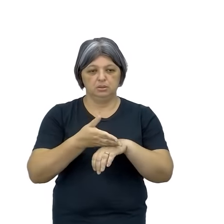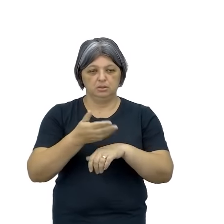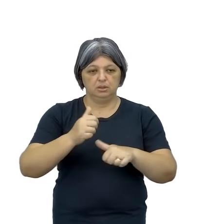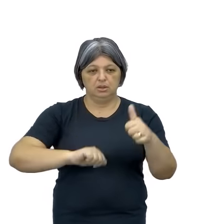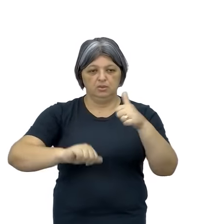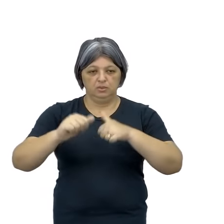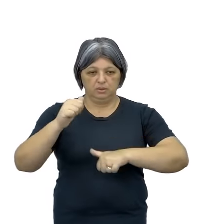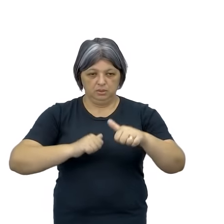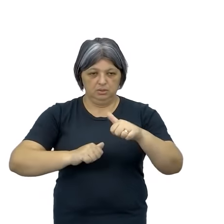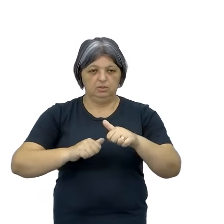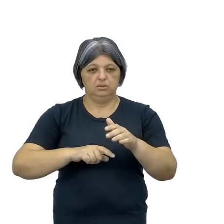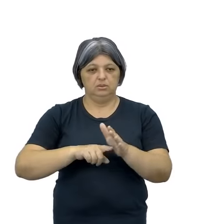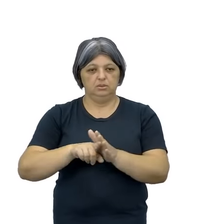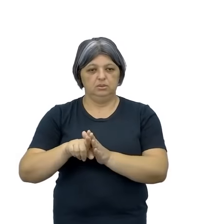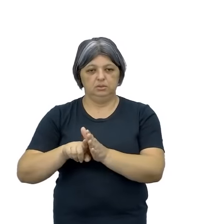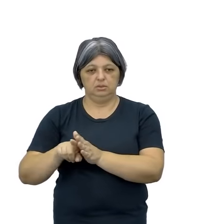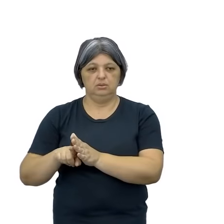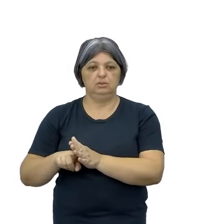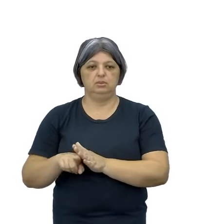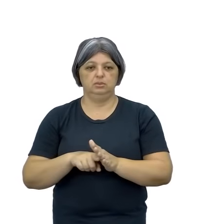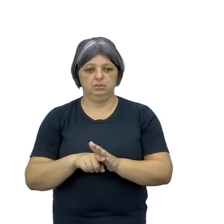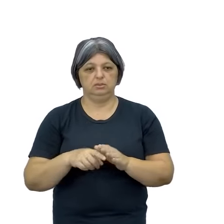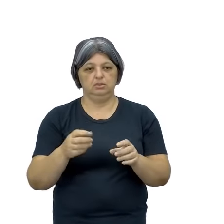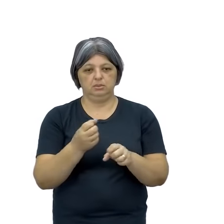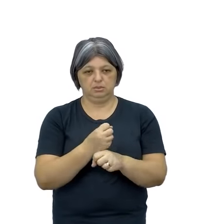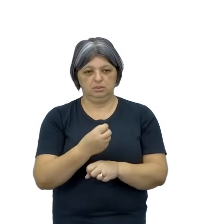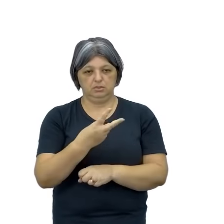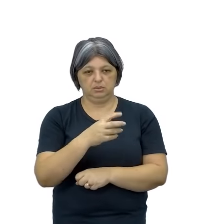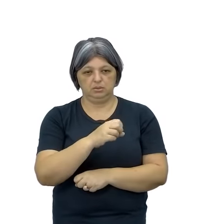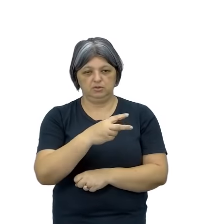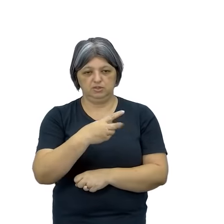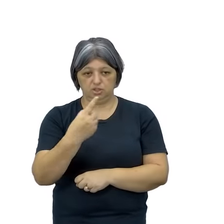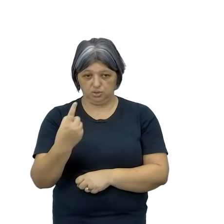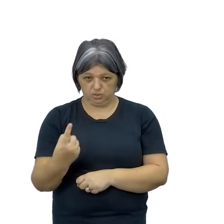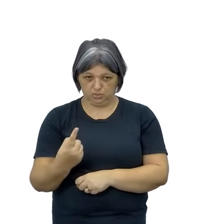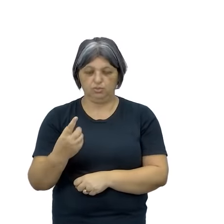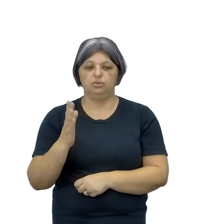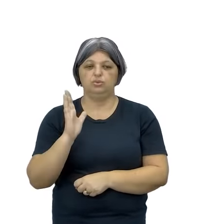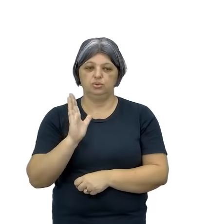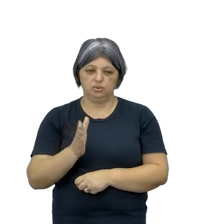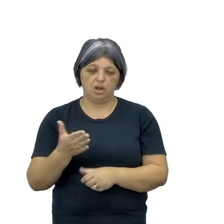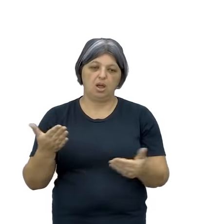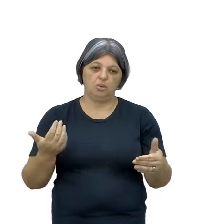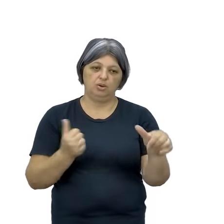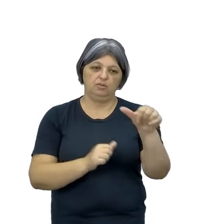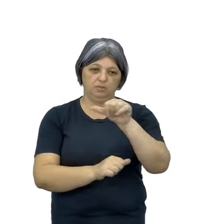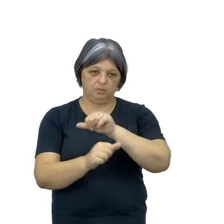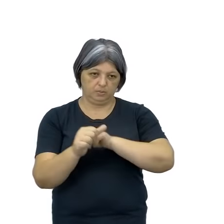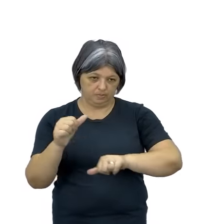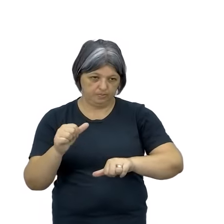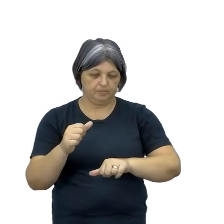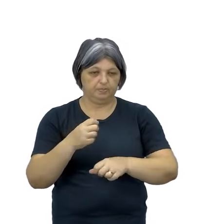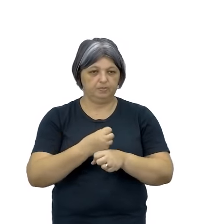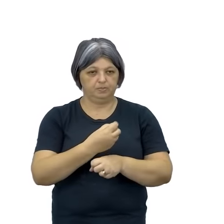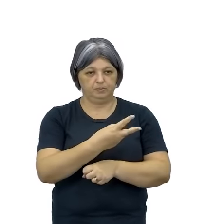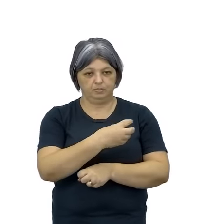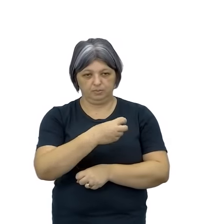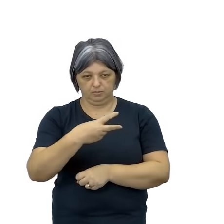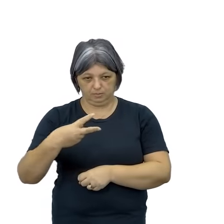avaliação diagnóstica de entrada 2021. Possivelmente já 2022 será disponibilizada ou já